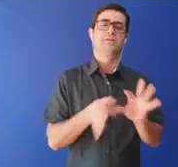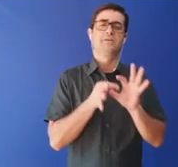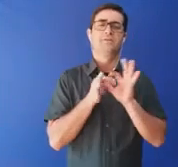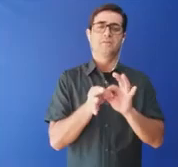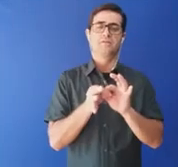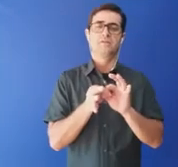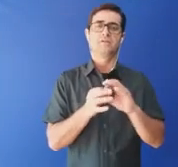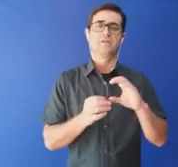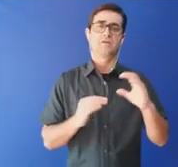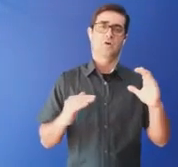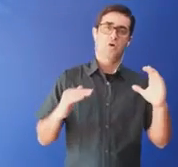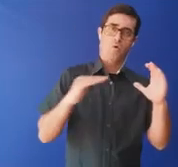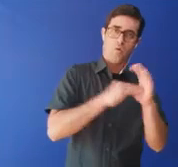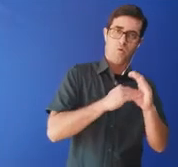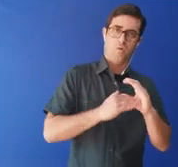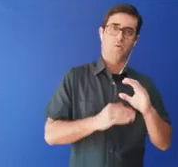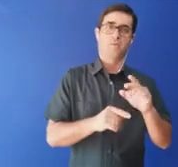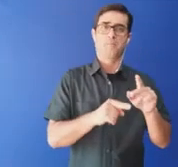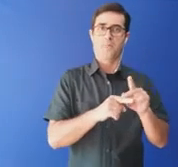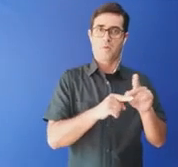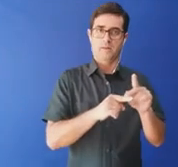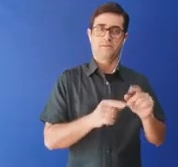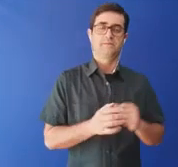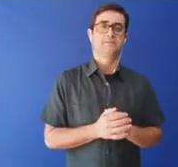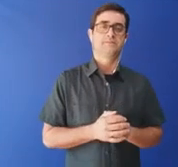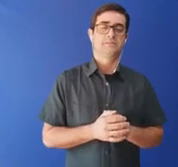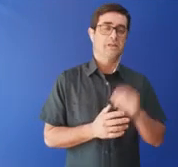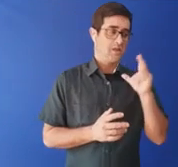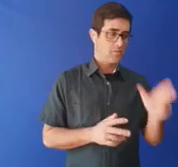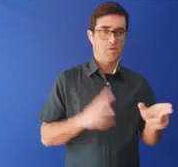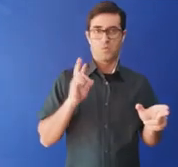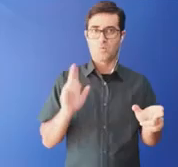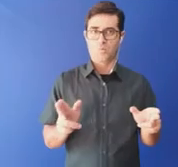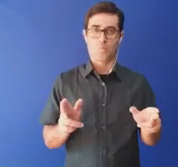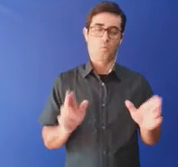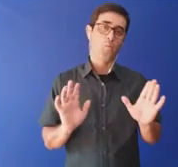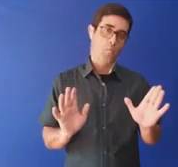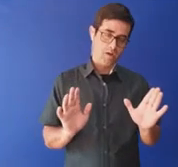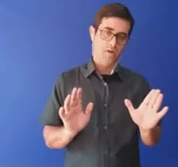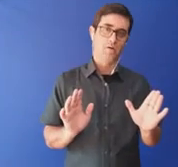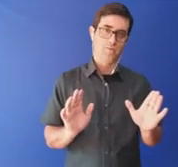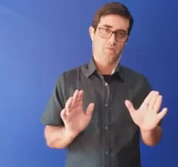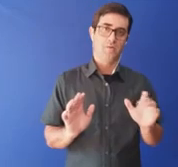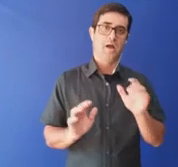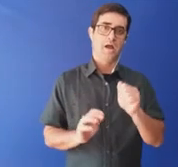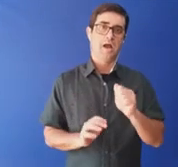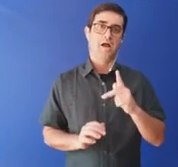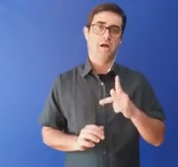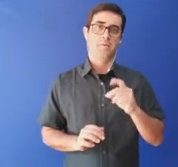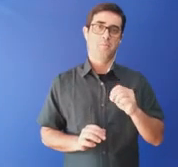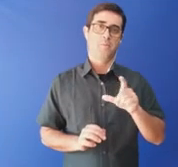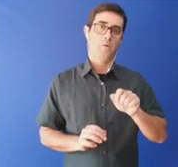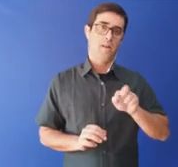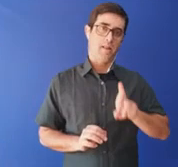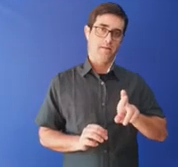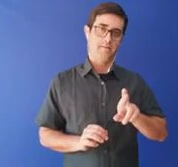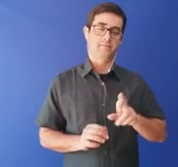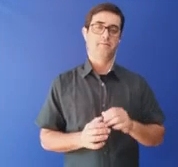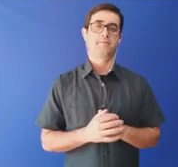ligação covalente polar. Se eu tenho átomos iguais, eu tenho uma ligação covalente